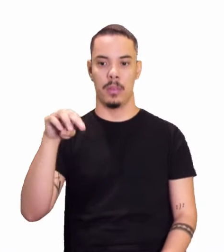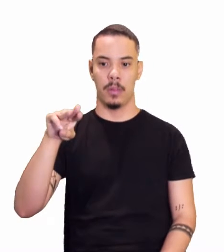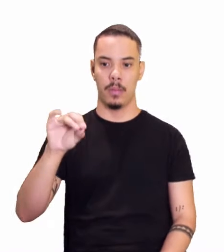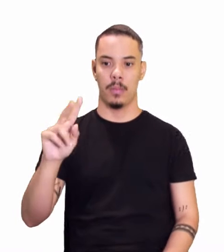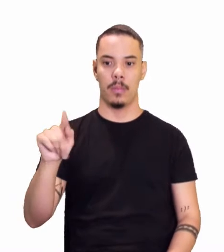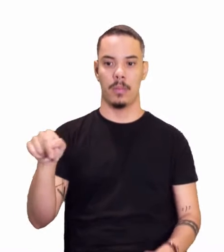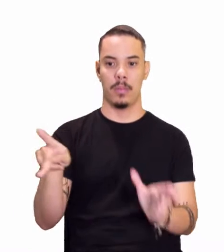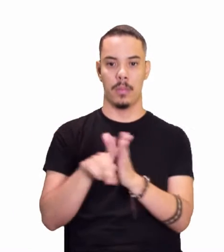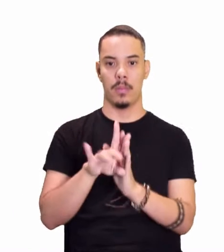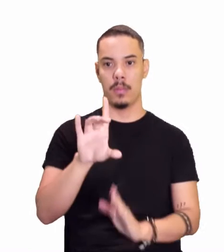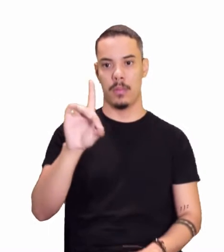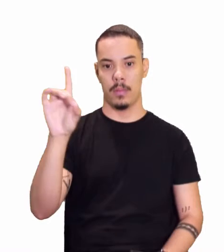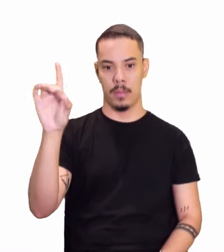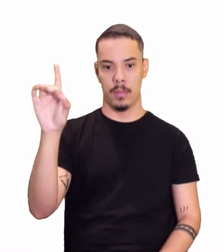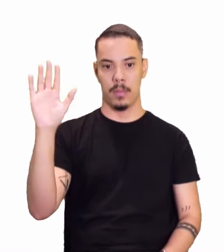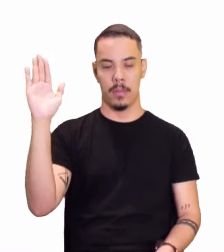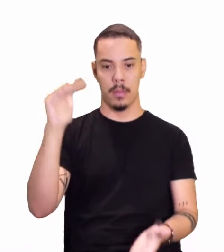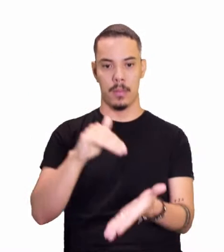o